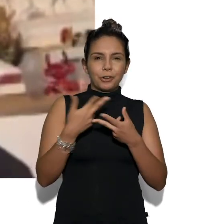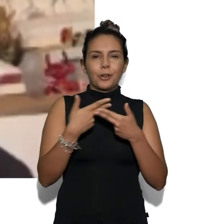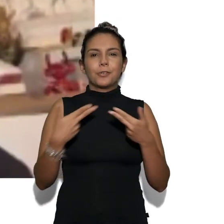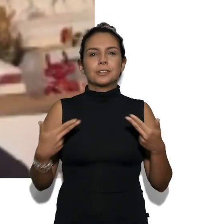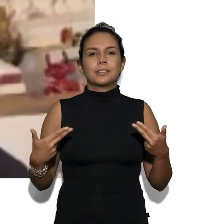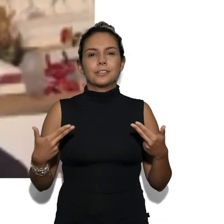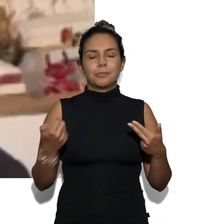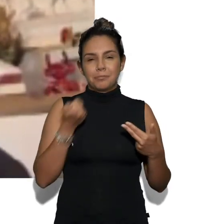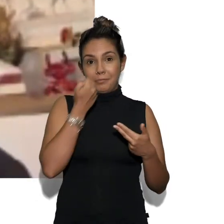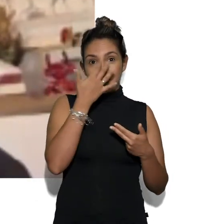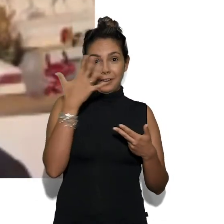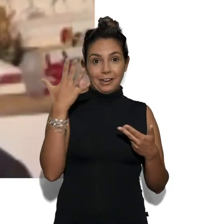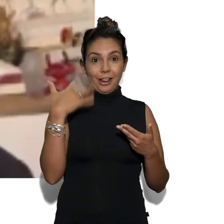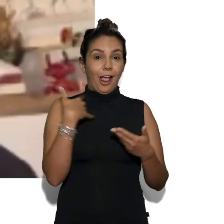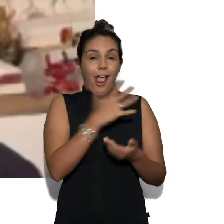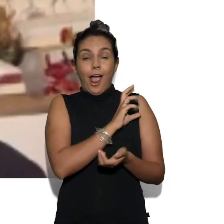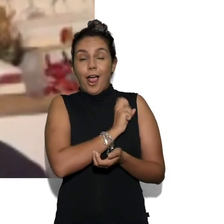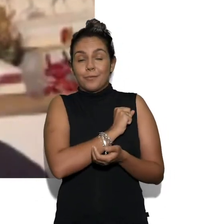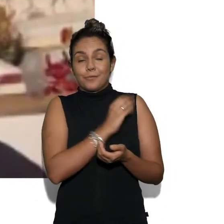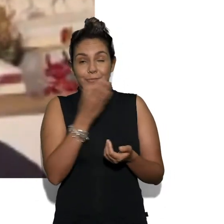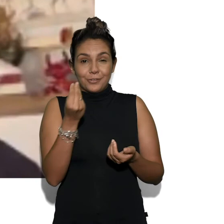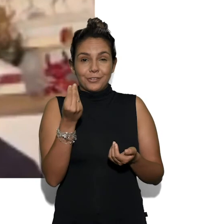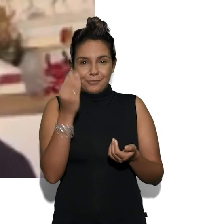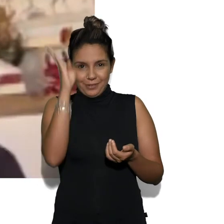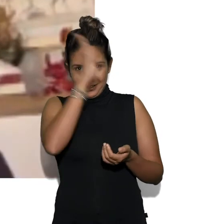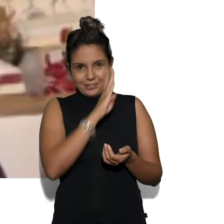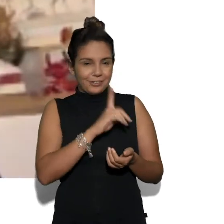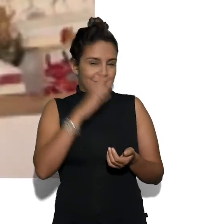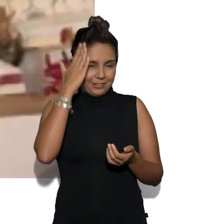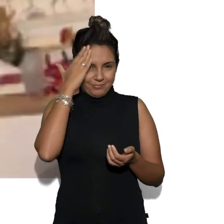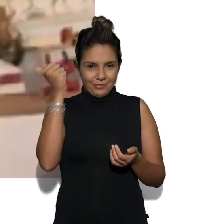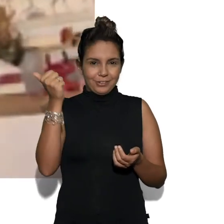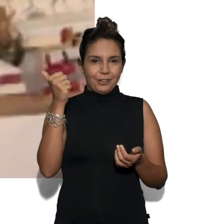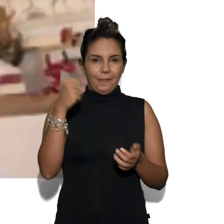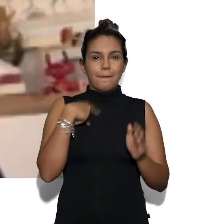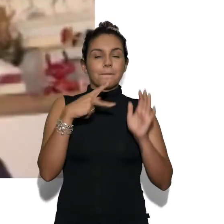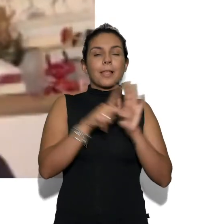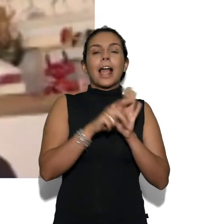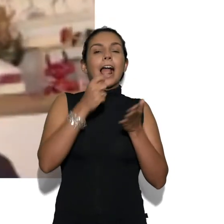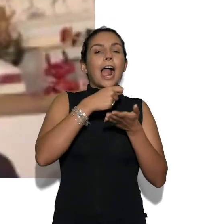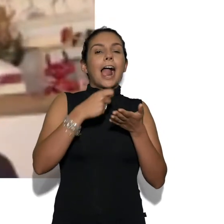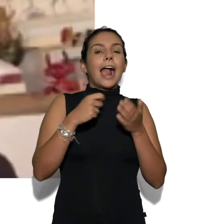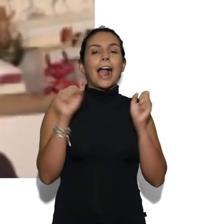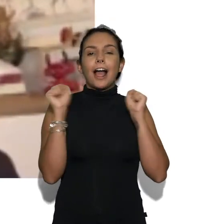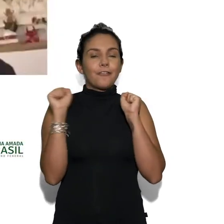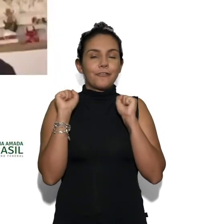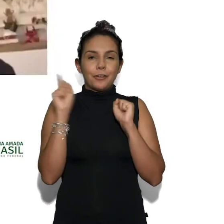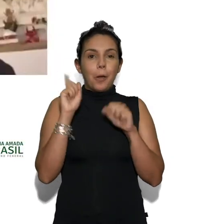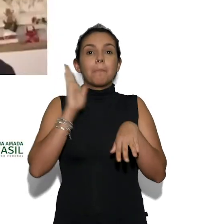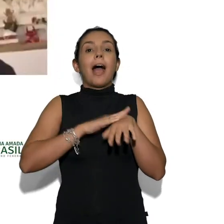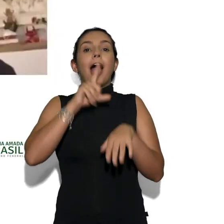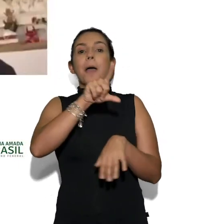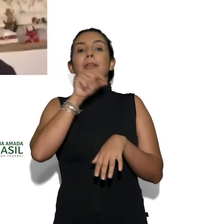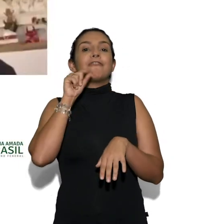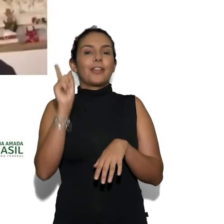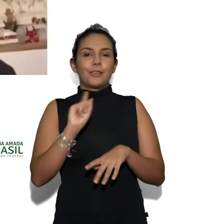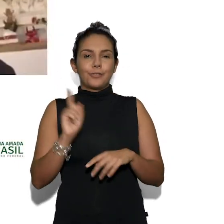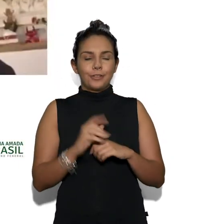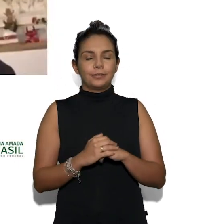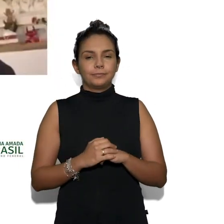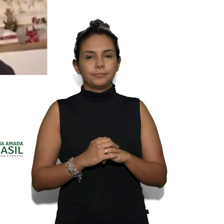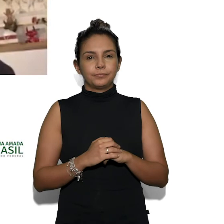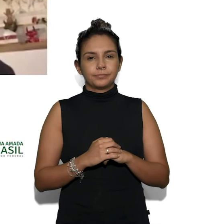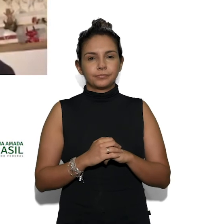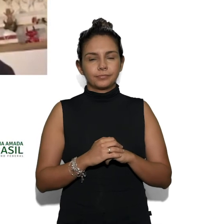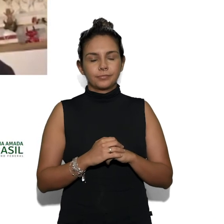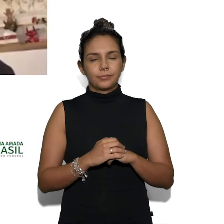coisa brilhante. Eu já não saberia quem é o meu escritor favorito. A Rita Lúcia Tomás Viana Reis